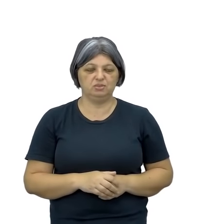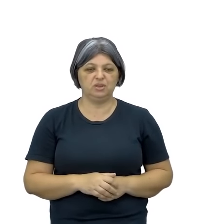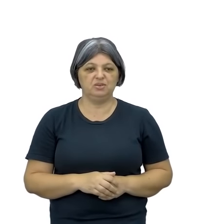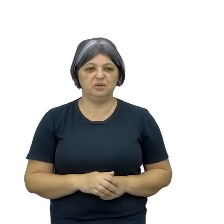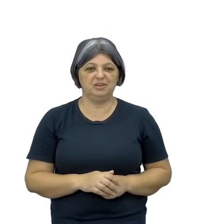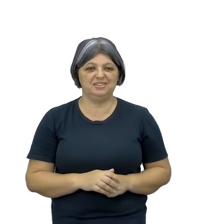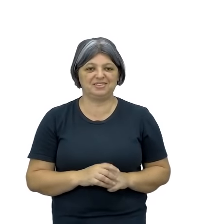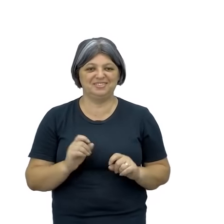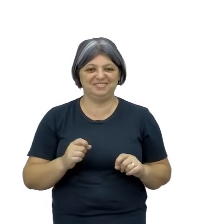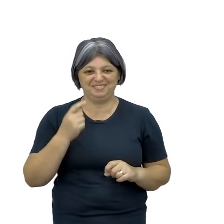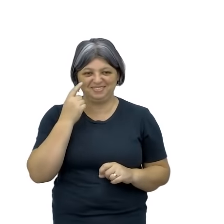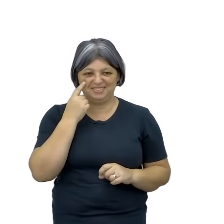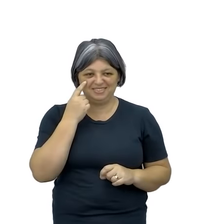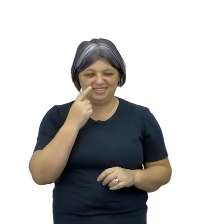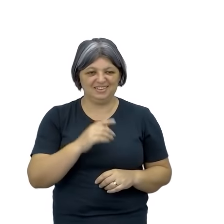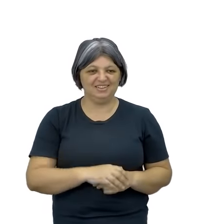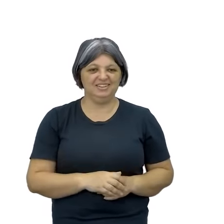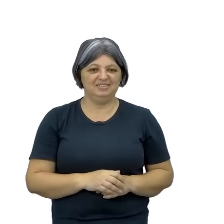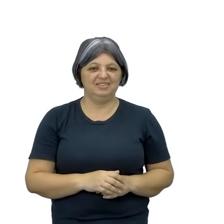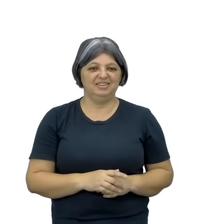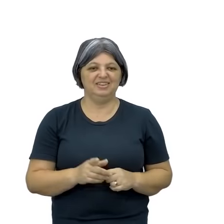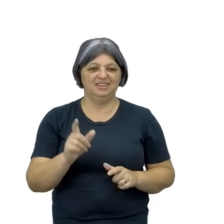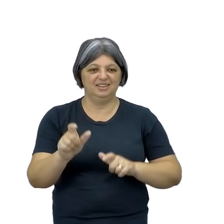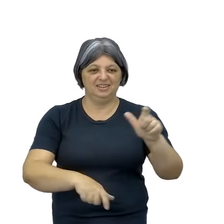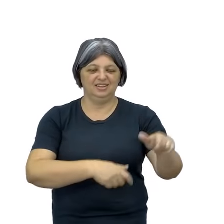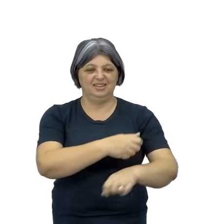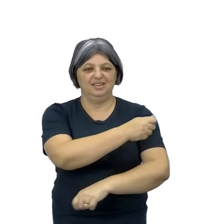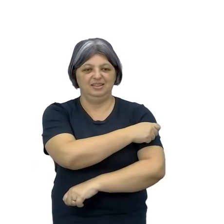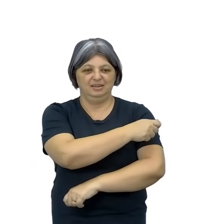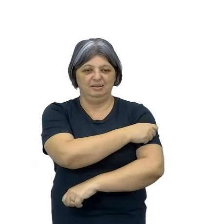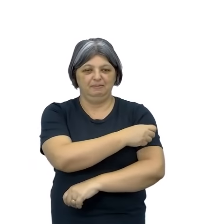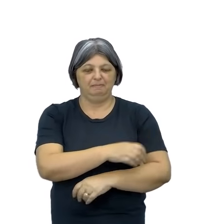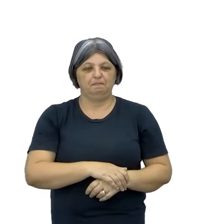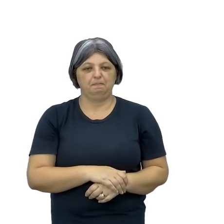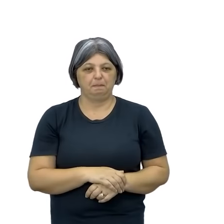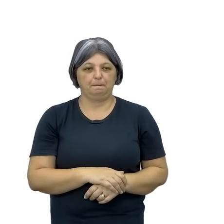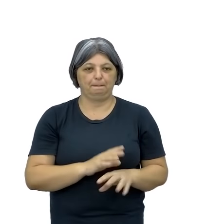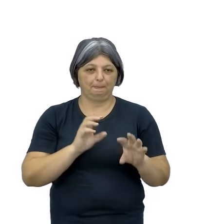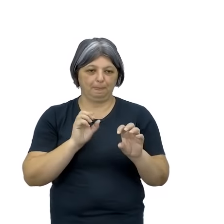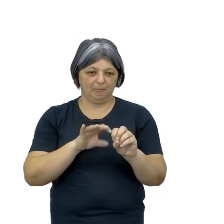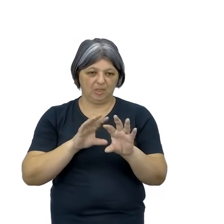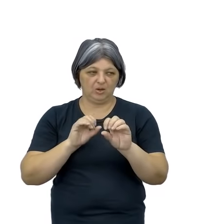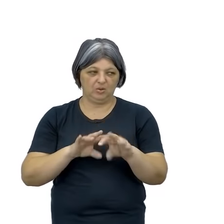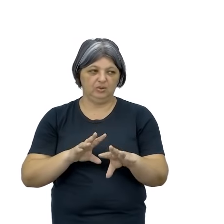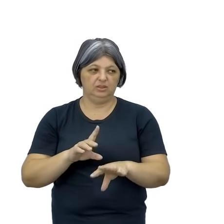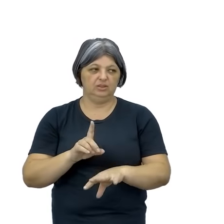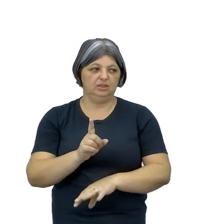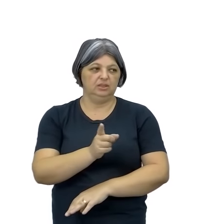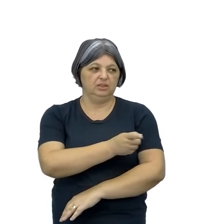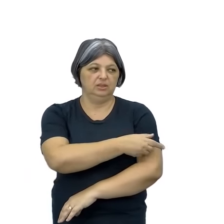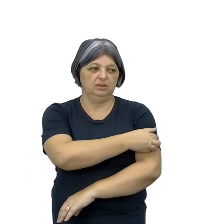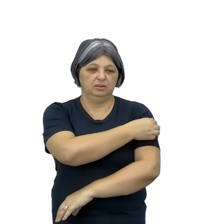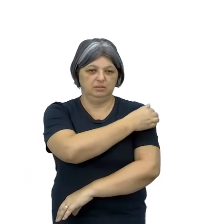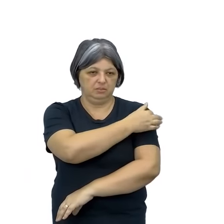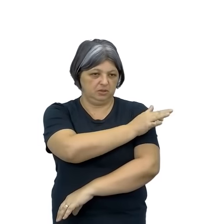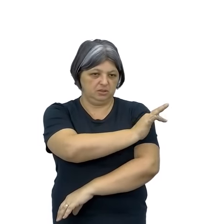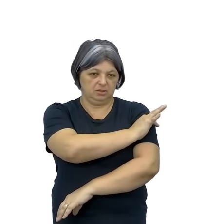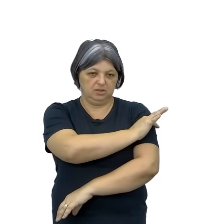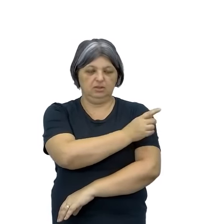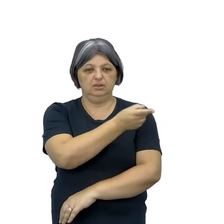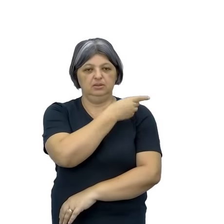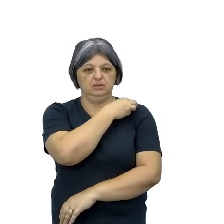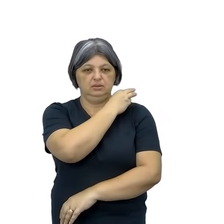ao longo do ano letivo, né, os estudantes do segundo ano do ensino fundamental, dos anos finais e de todo o ensino médio